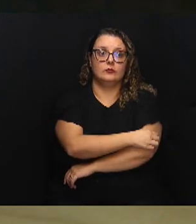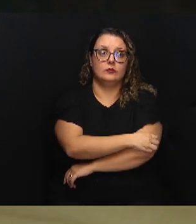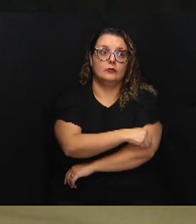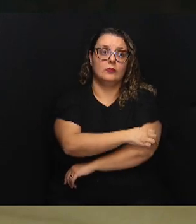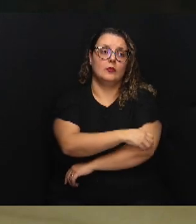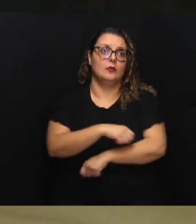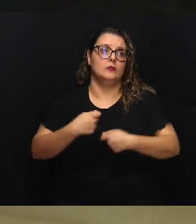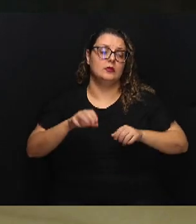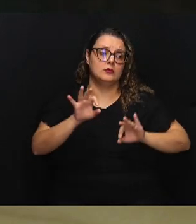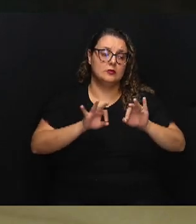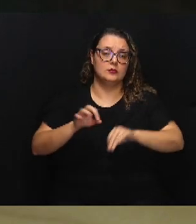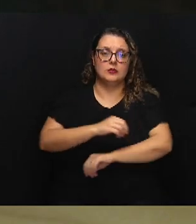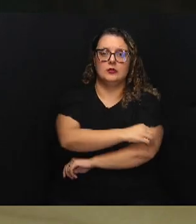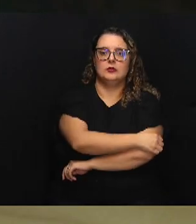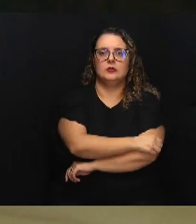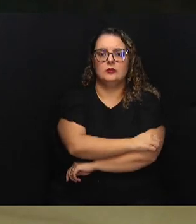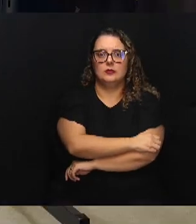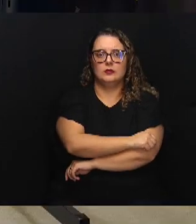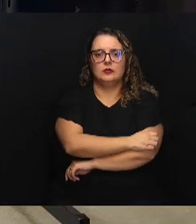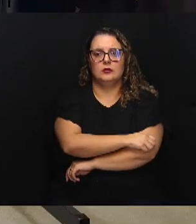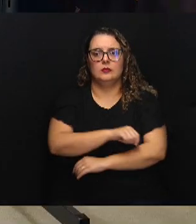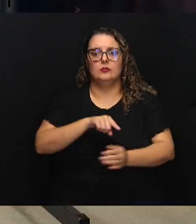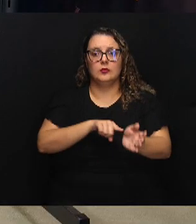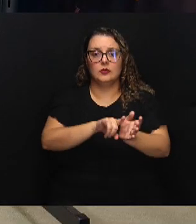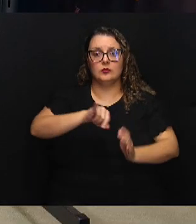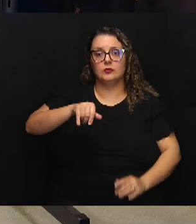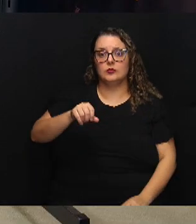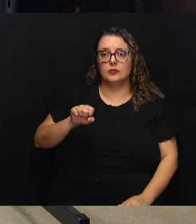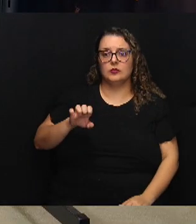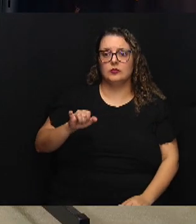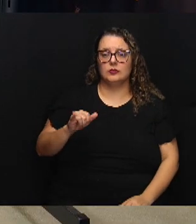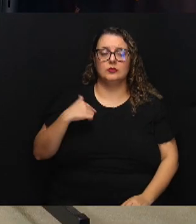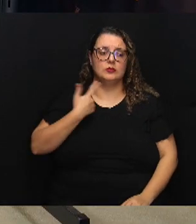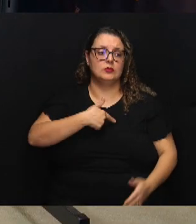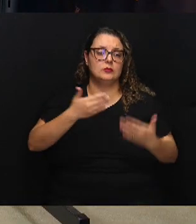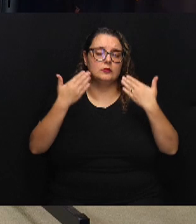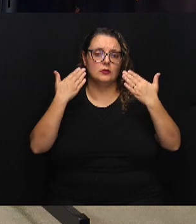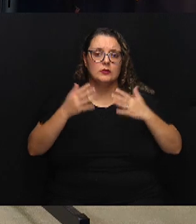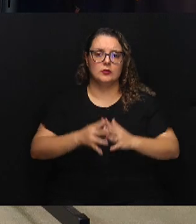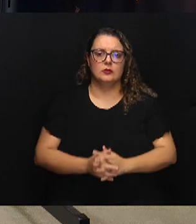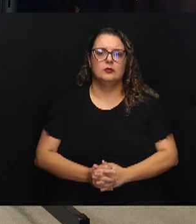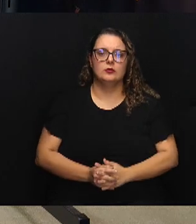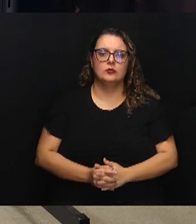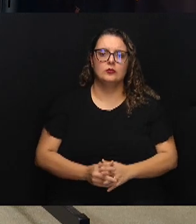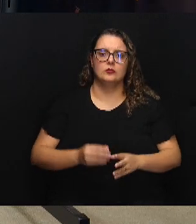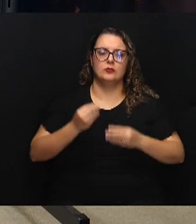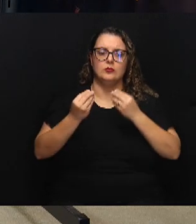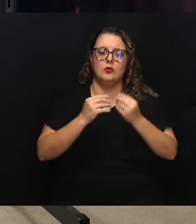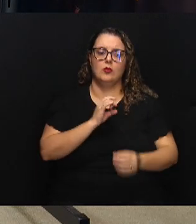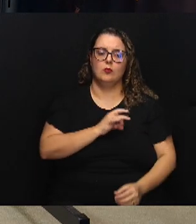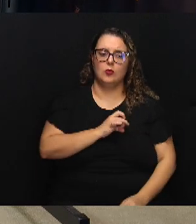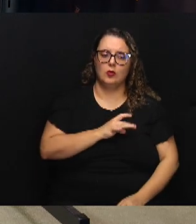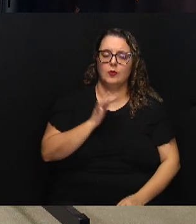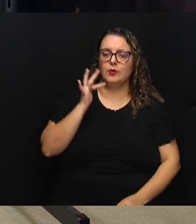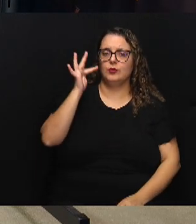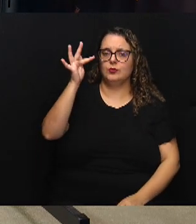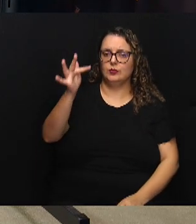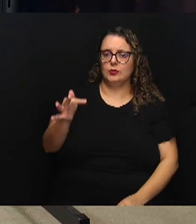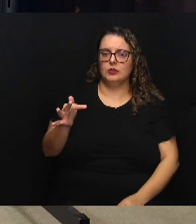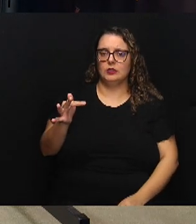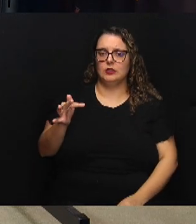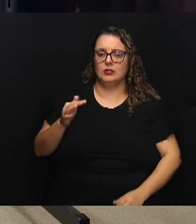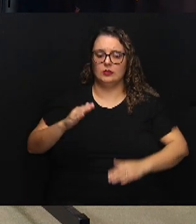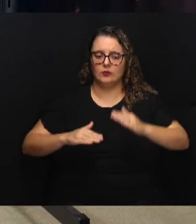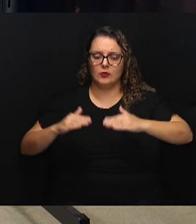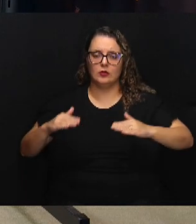planejamento. Agora, eu pergunto para a Josi, nossa psicóloga, o seguinte, como que o medo do futuro e da